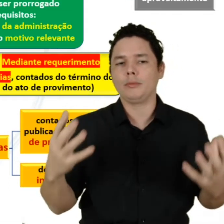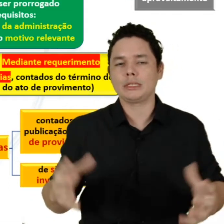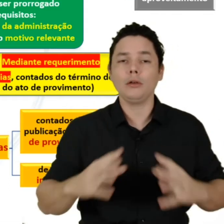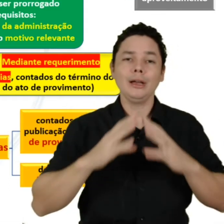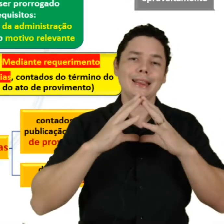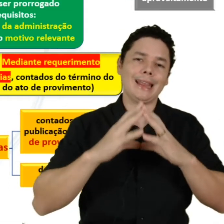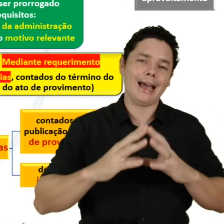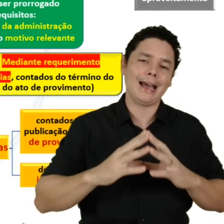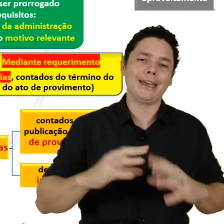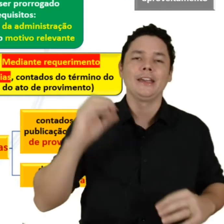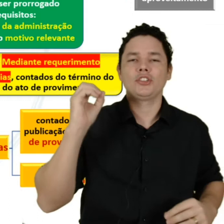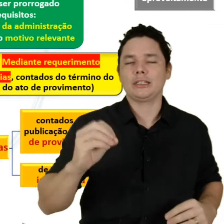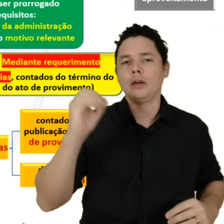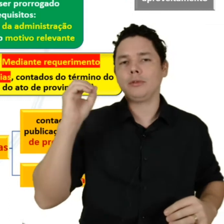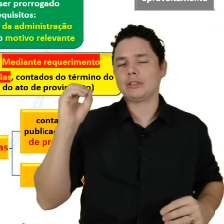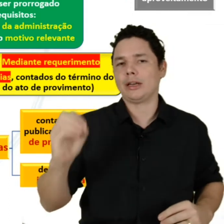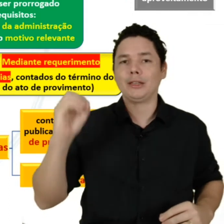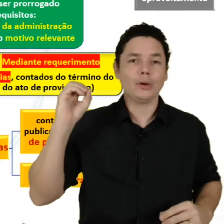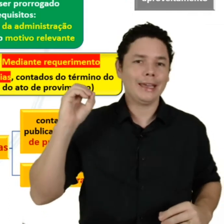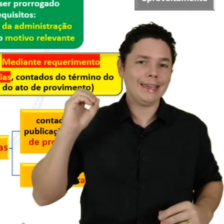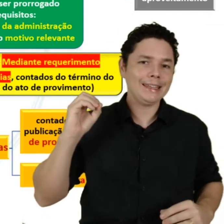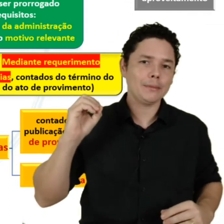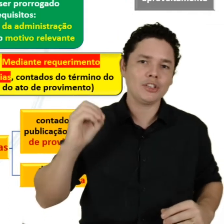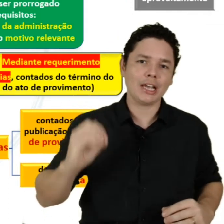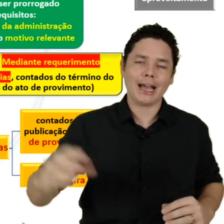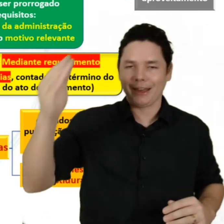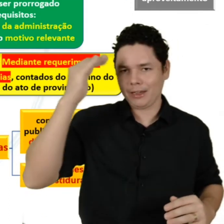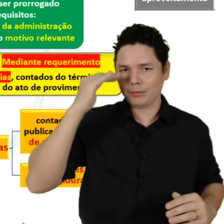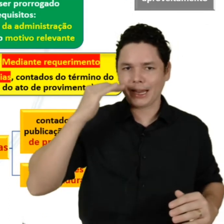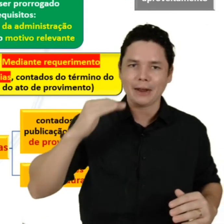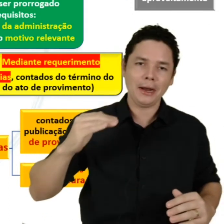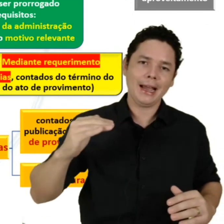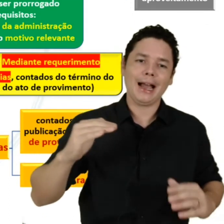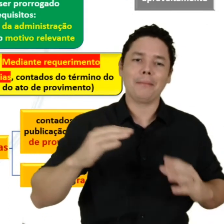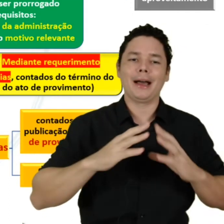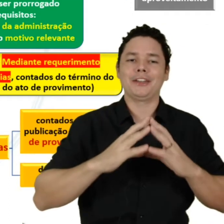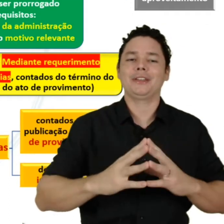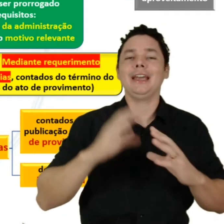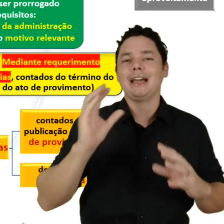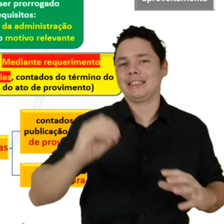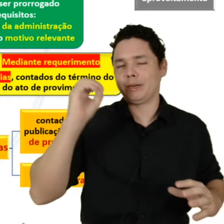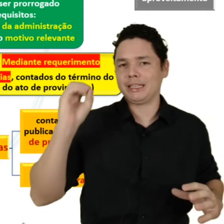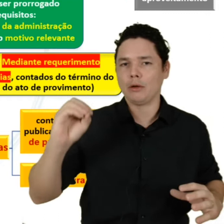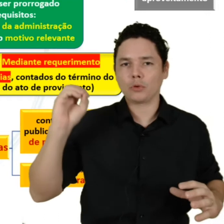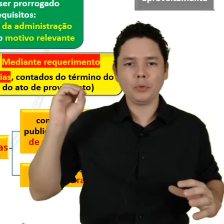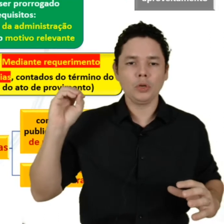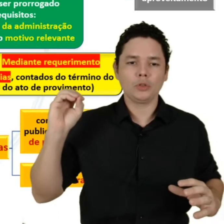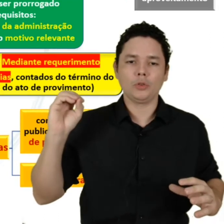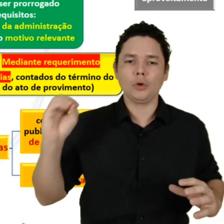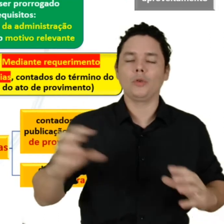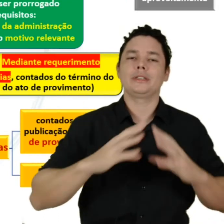cargos em comissão, DAI, direção e assessoramento intermediária, e é um degrau abaixo, né? Eles pertencem ao